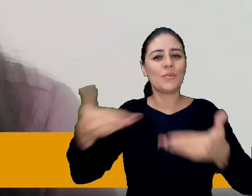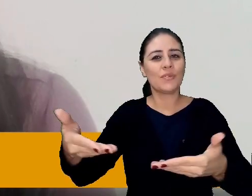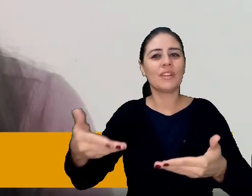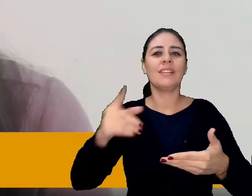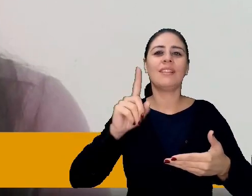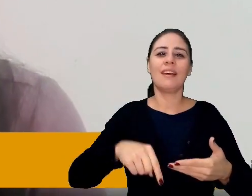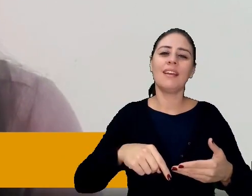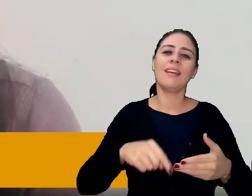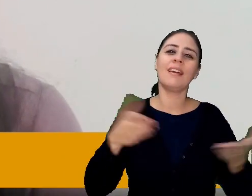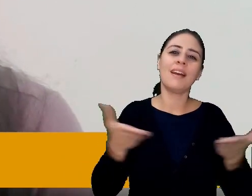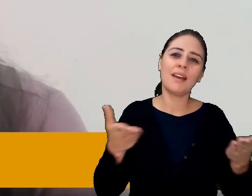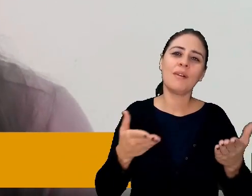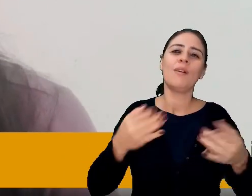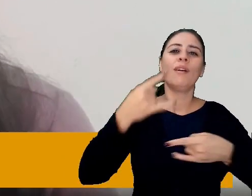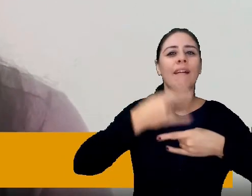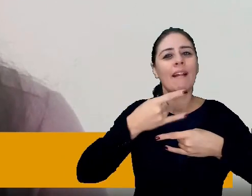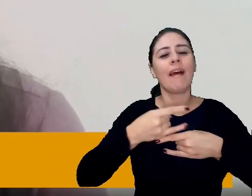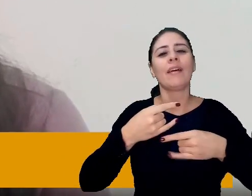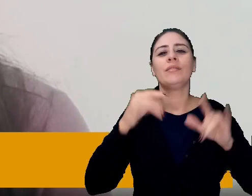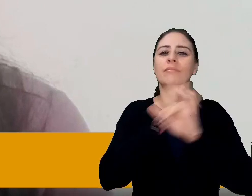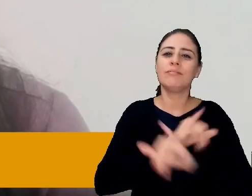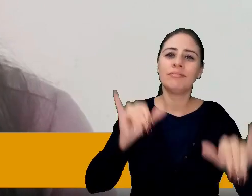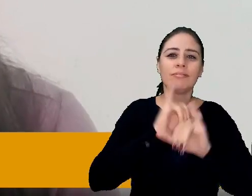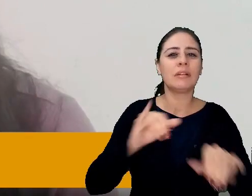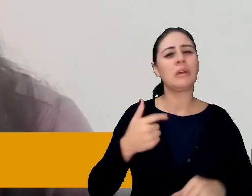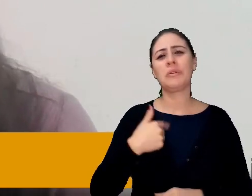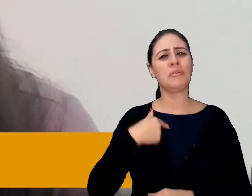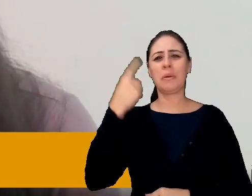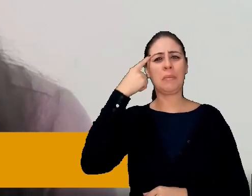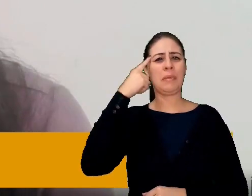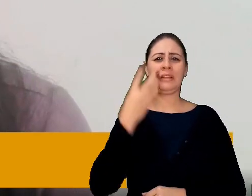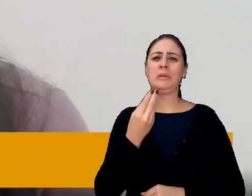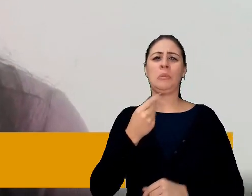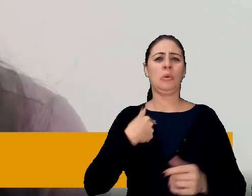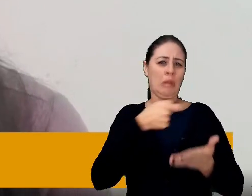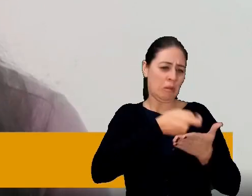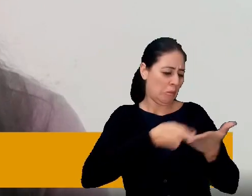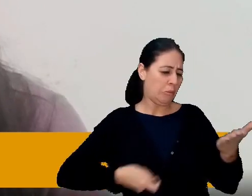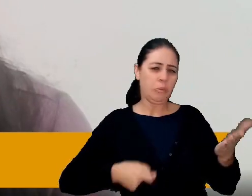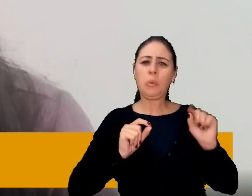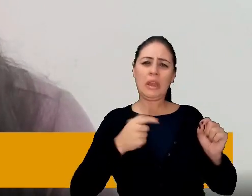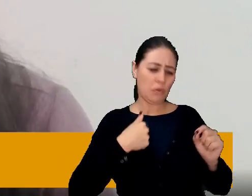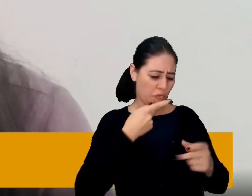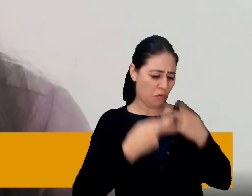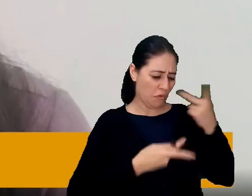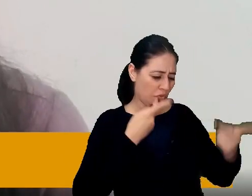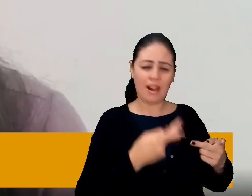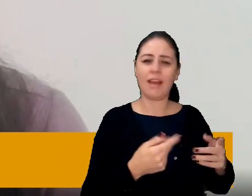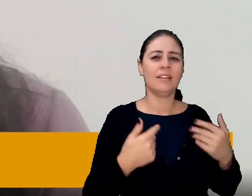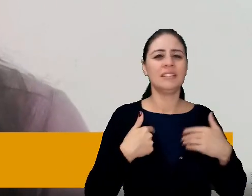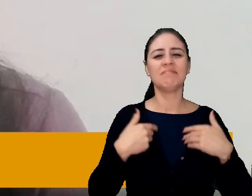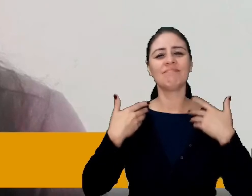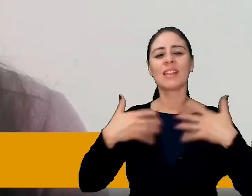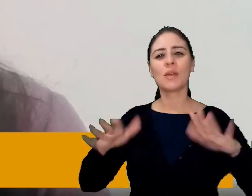de fala, nessas plataformas, eu não fico pensando muito ou fazendo um roteiro ou pensando o que eu vou falar, né? Eu